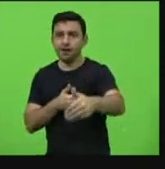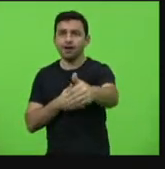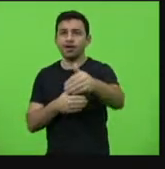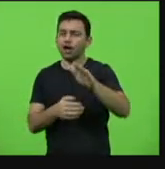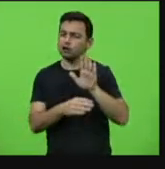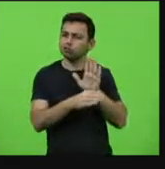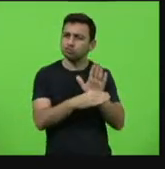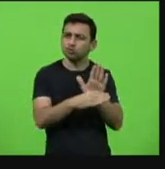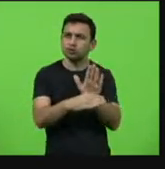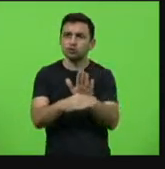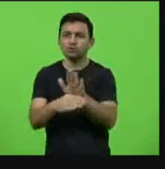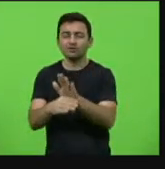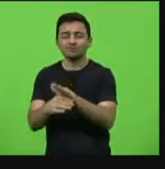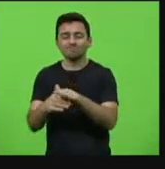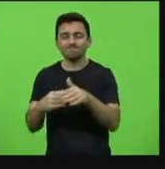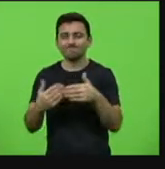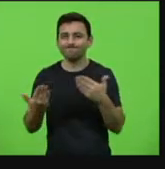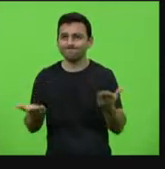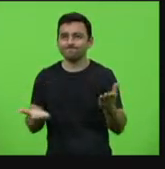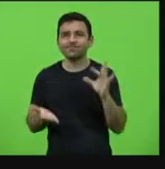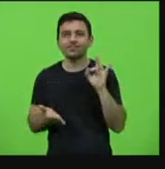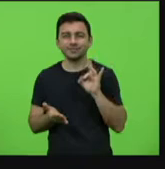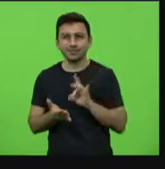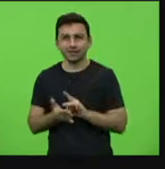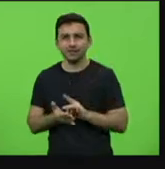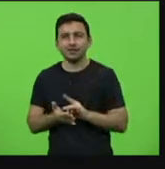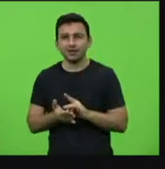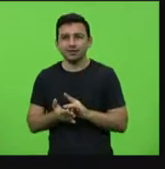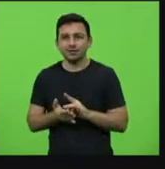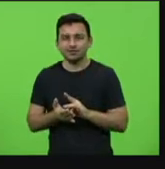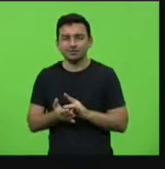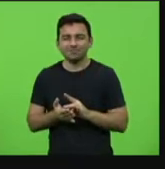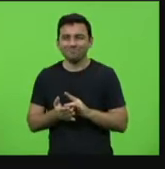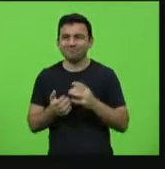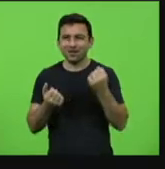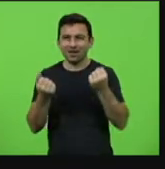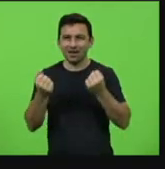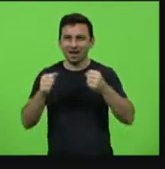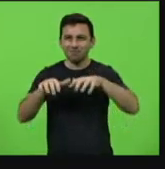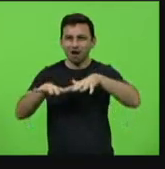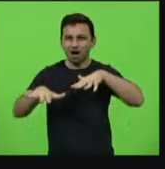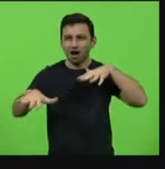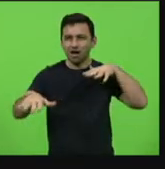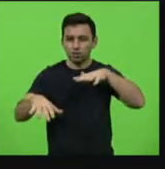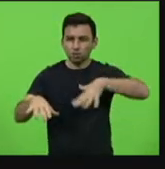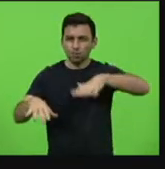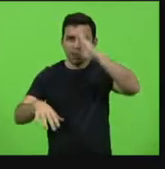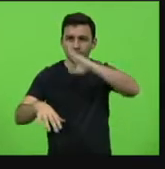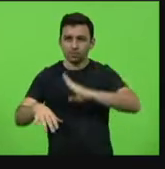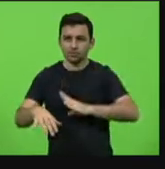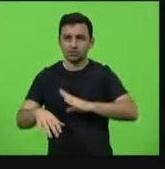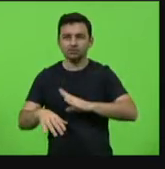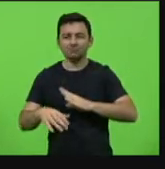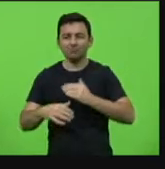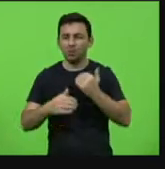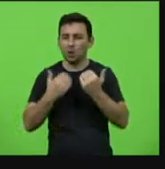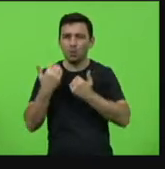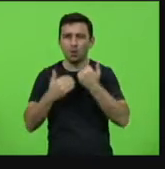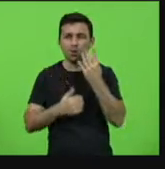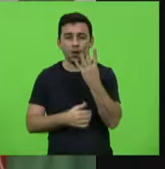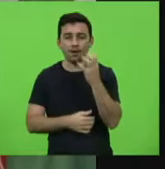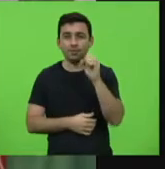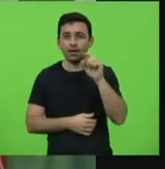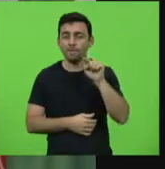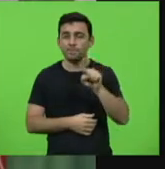continuar ajudando. Realmente, o trânsito brasileiro é um trânsito mortífero. São mais de 40 mil mortes por